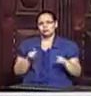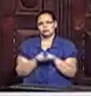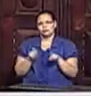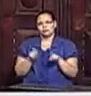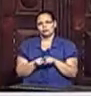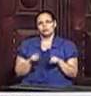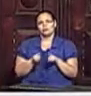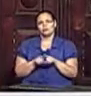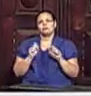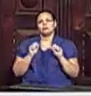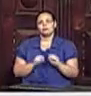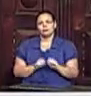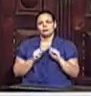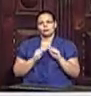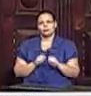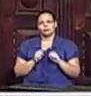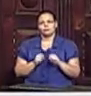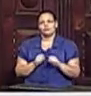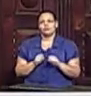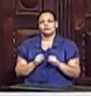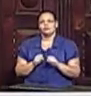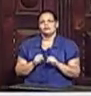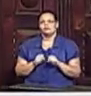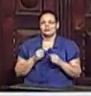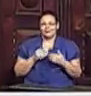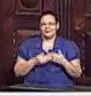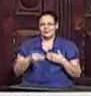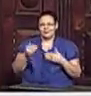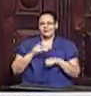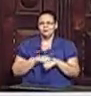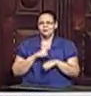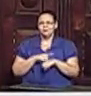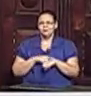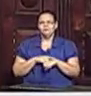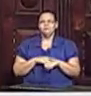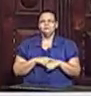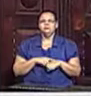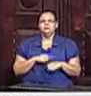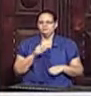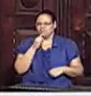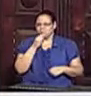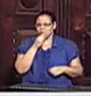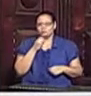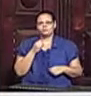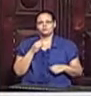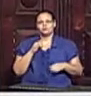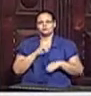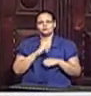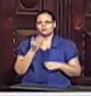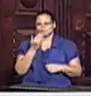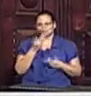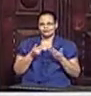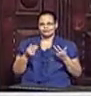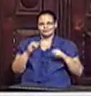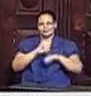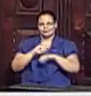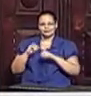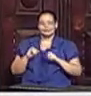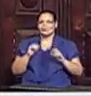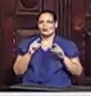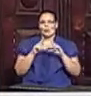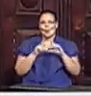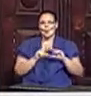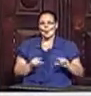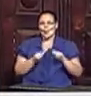que pode levar, no médio e no longo prazo, ao desabastecimento do nosso Estado. Para vocês terem